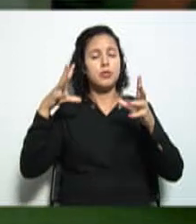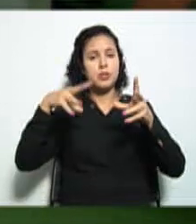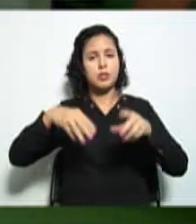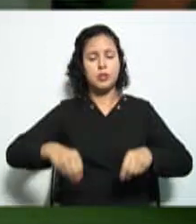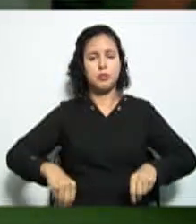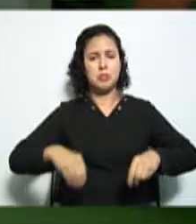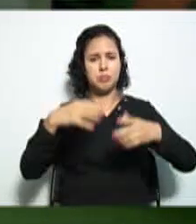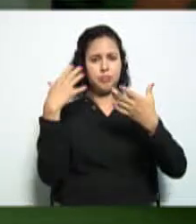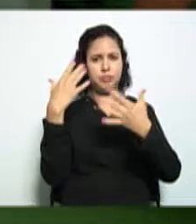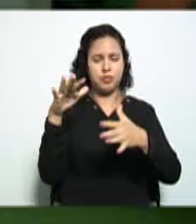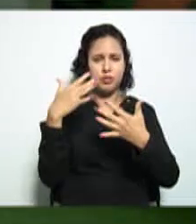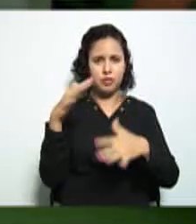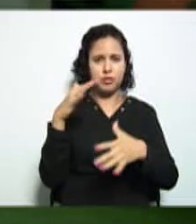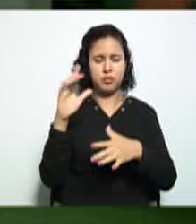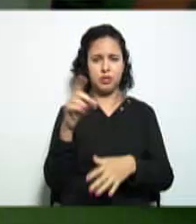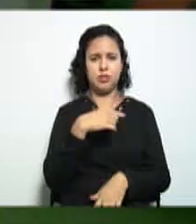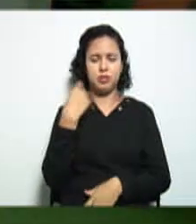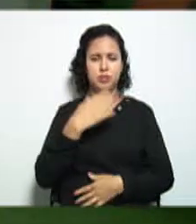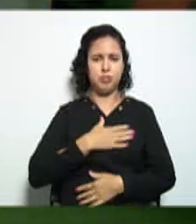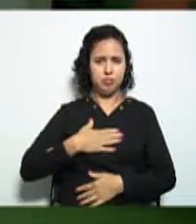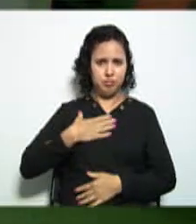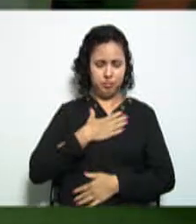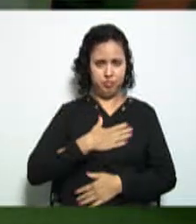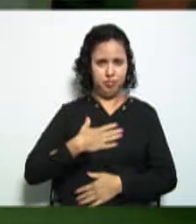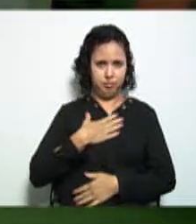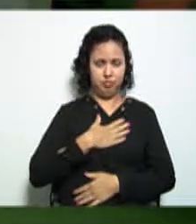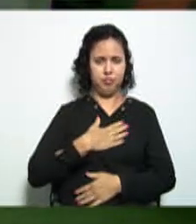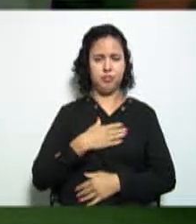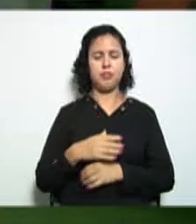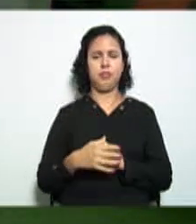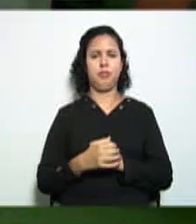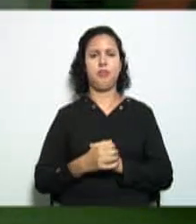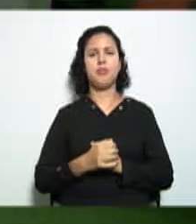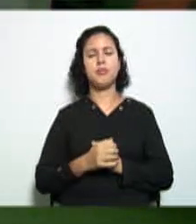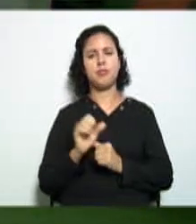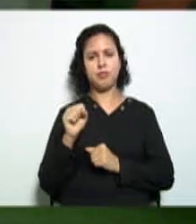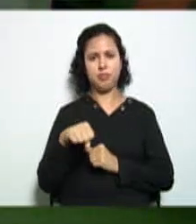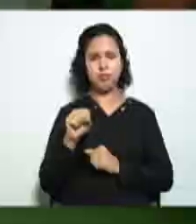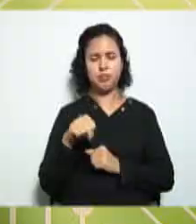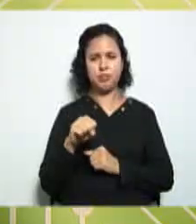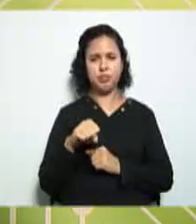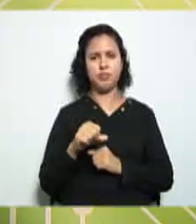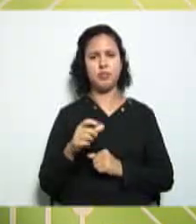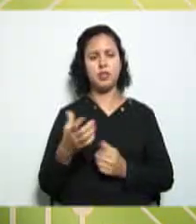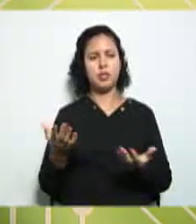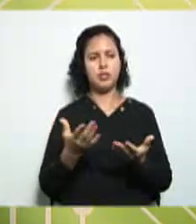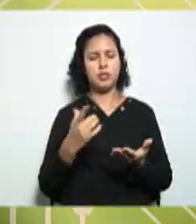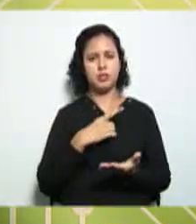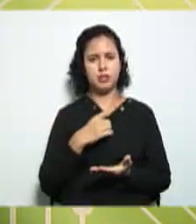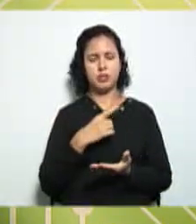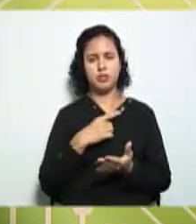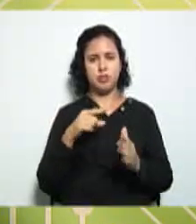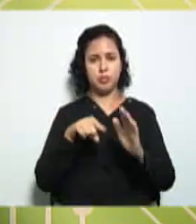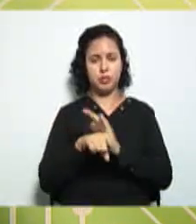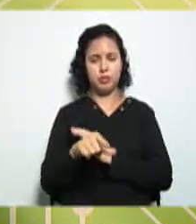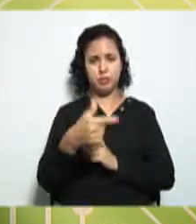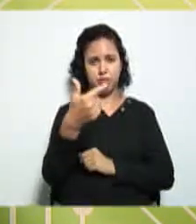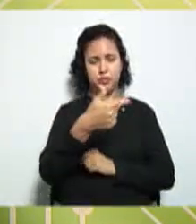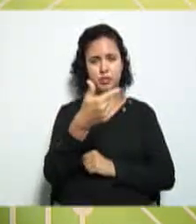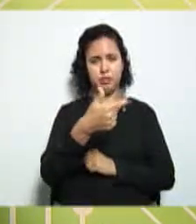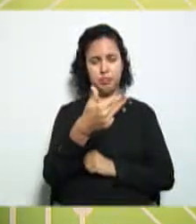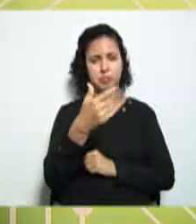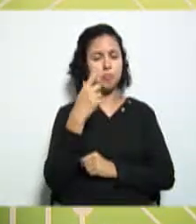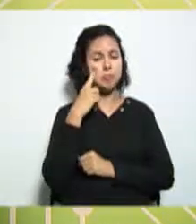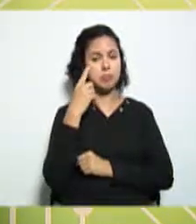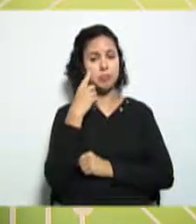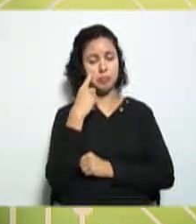parabéns, que maravilha, a gente adora essa interação, é isso que a gente quer, participe mesmo. É isso aí, agora a gente tem para vocês a questão 2, vamos ver o